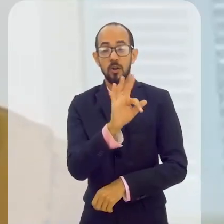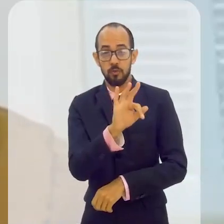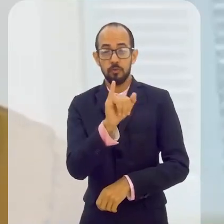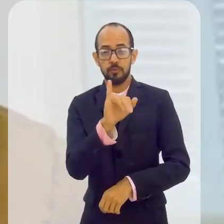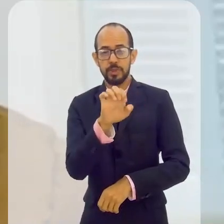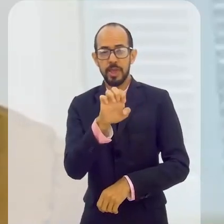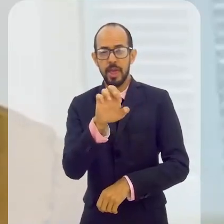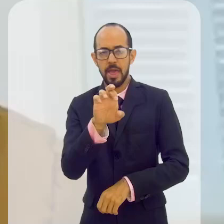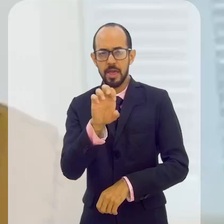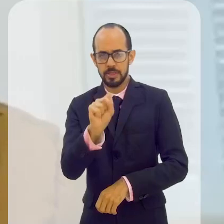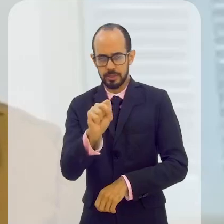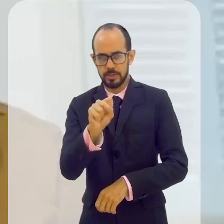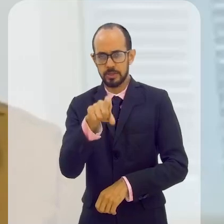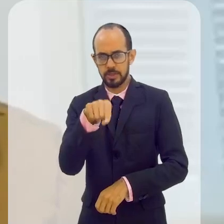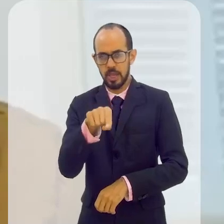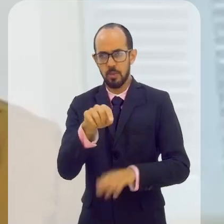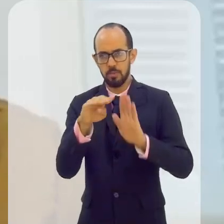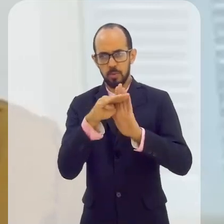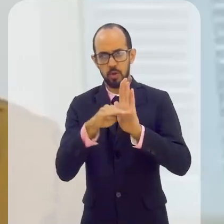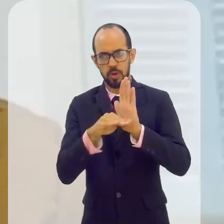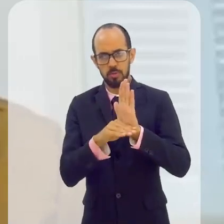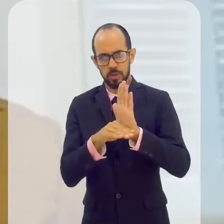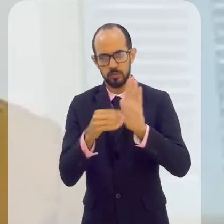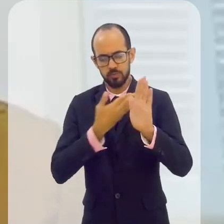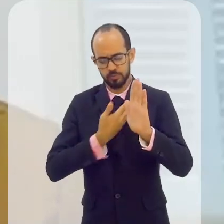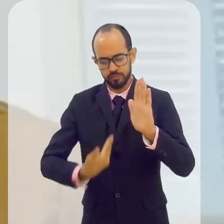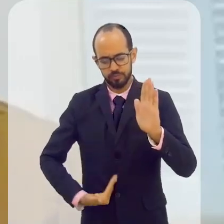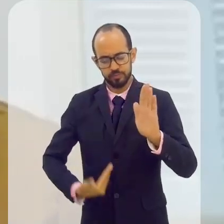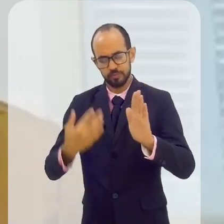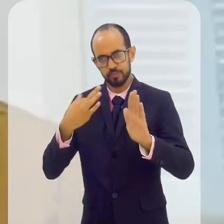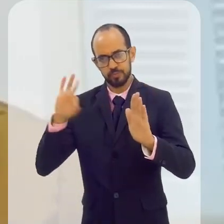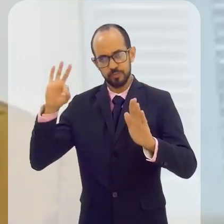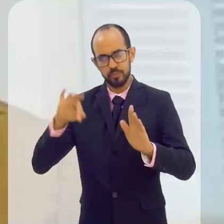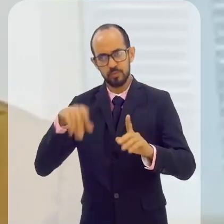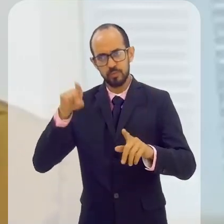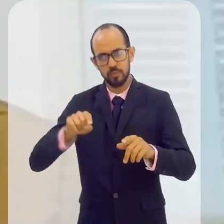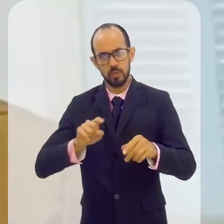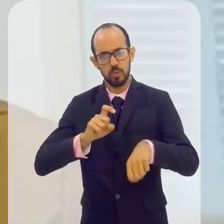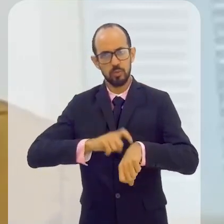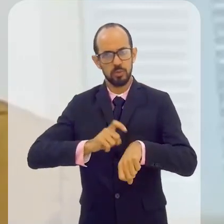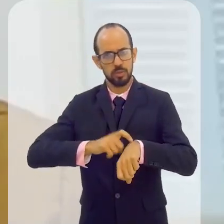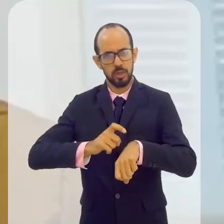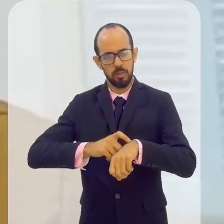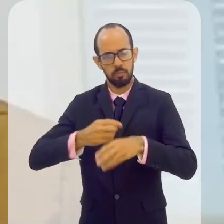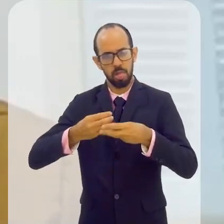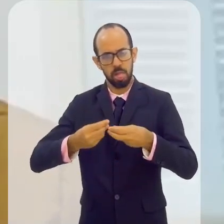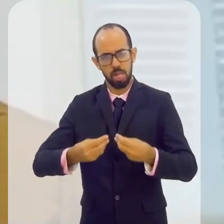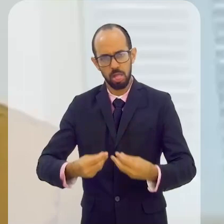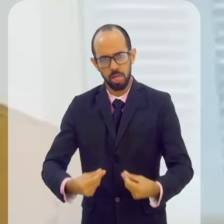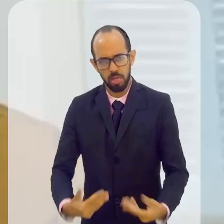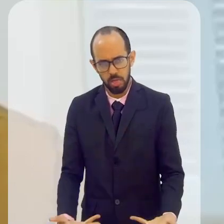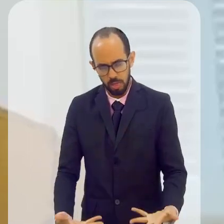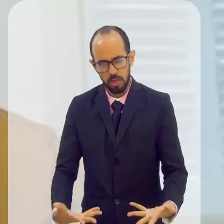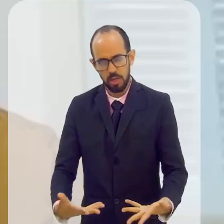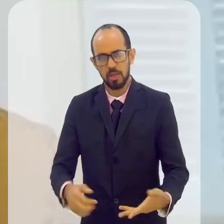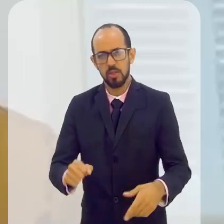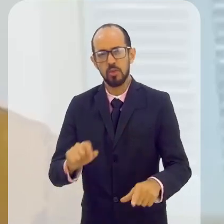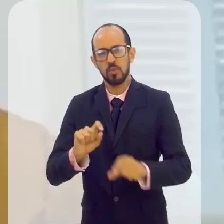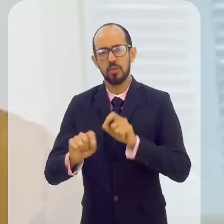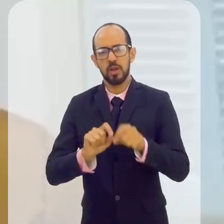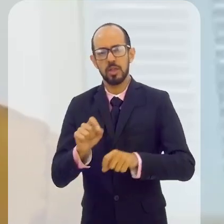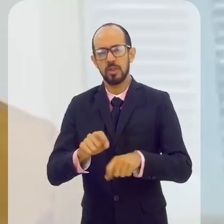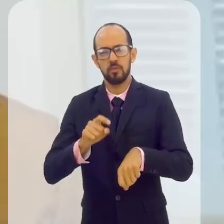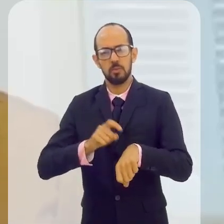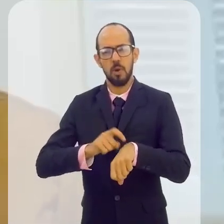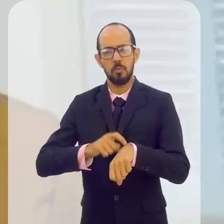que foi um programa do governo federal, que, com o tempo, né, o programa foi se desfazendo, e aí você teve